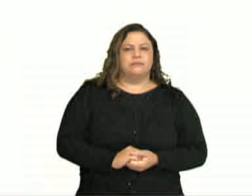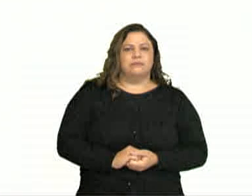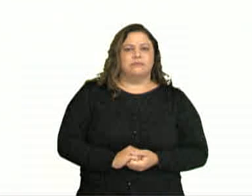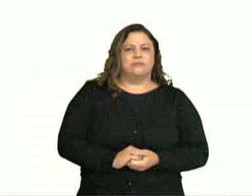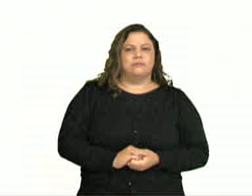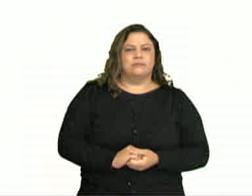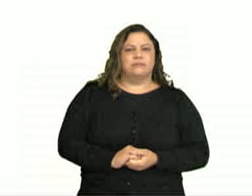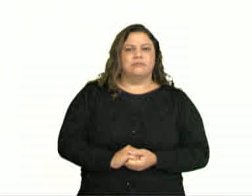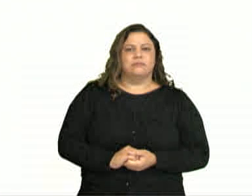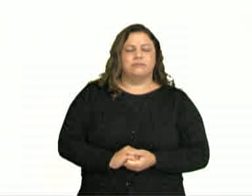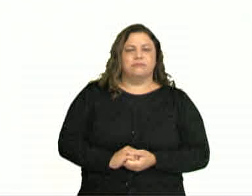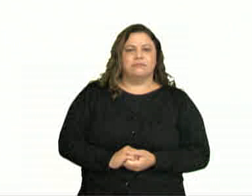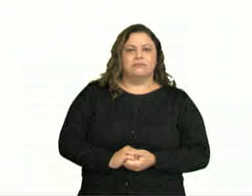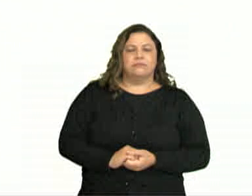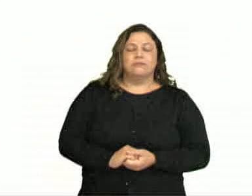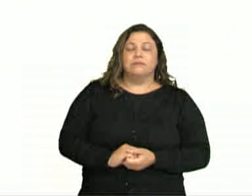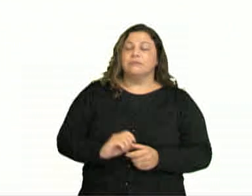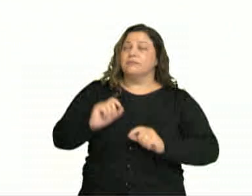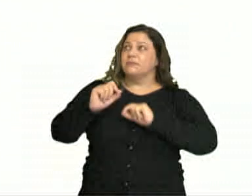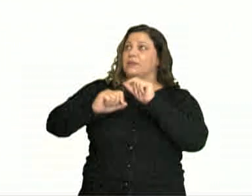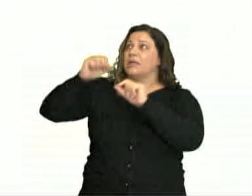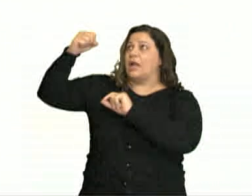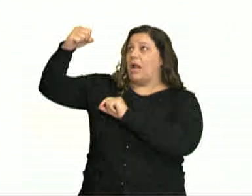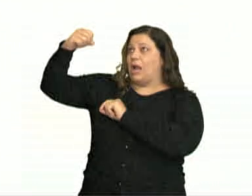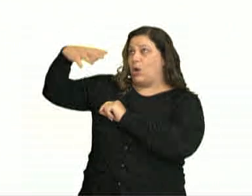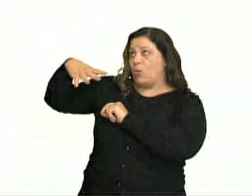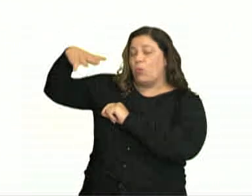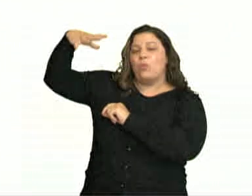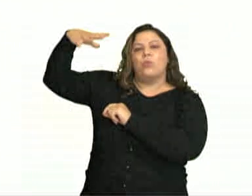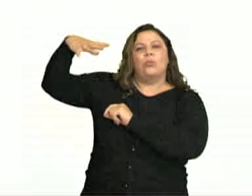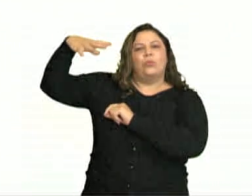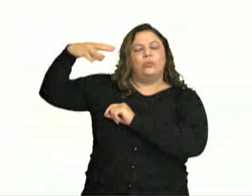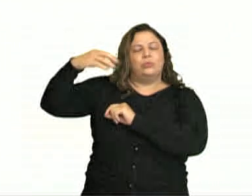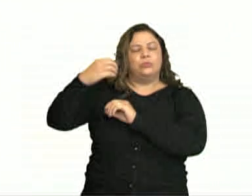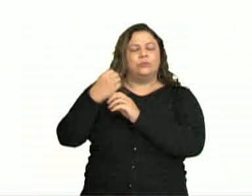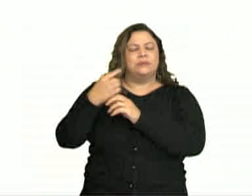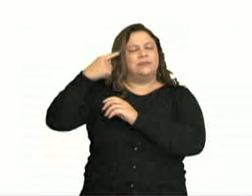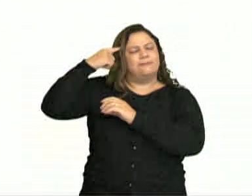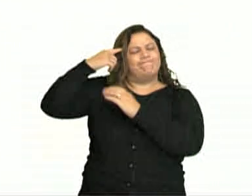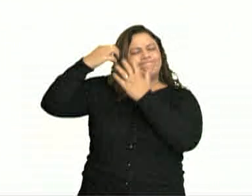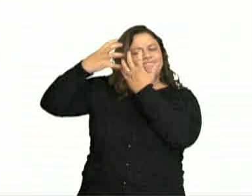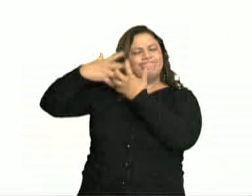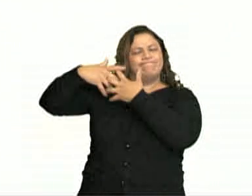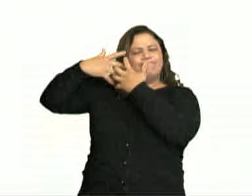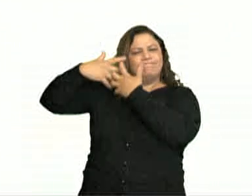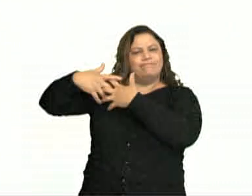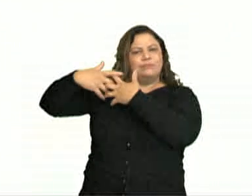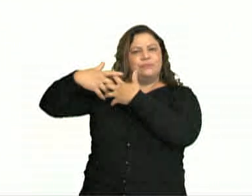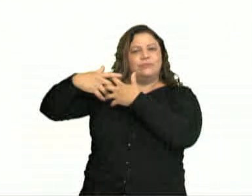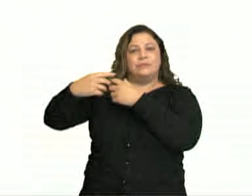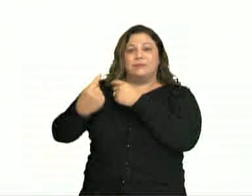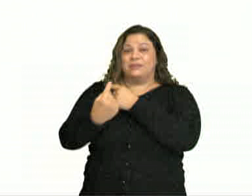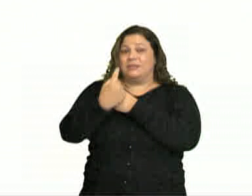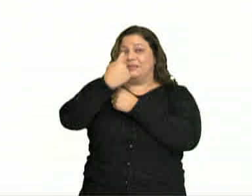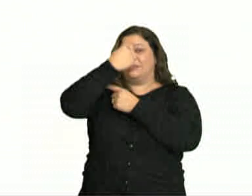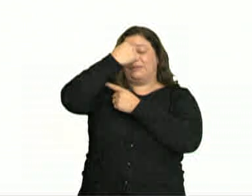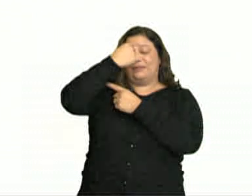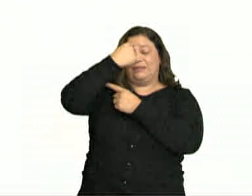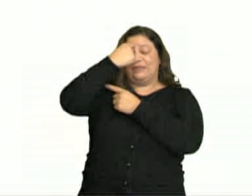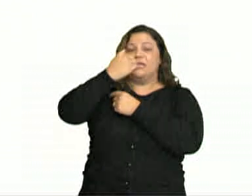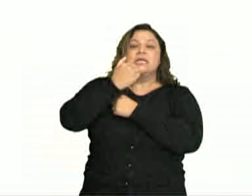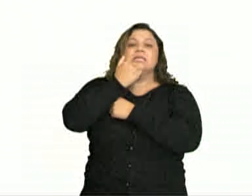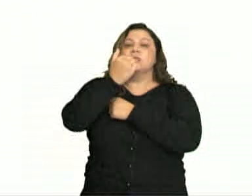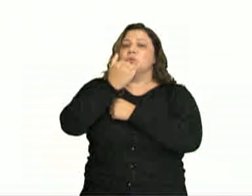A luz tem uma capacidade baixa de penetração da barreira que constitui o crânio, ou seja, a luz não consegue ultrapassar a caixa